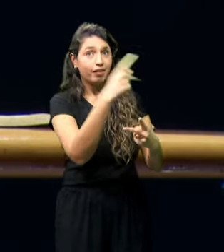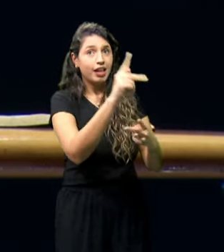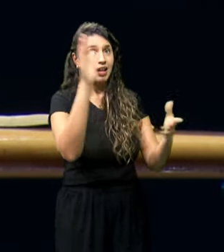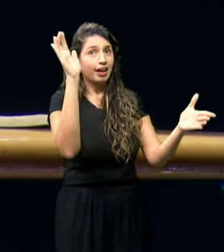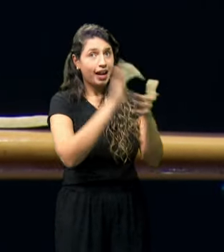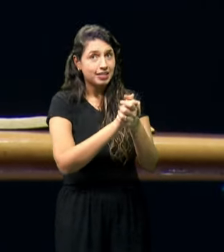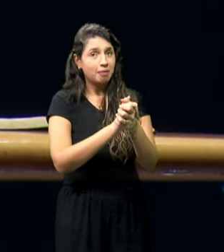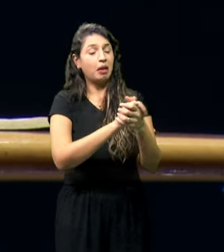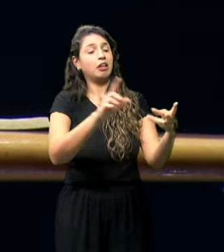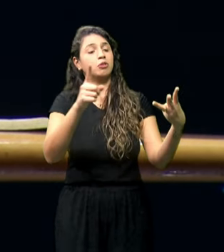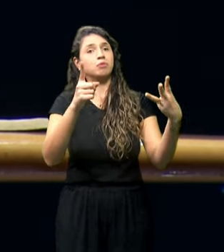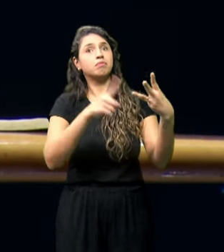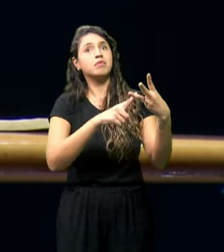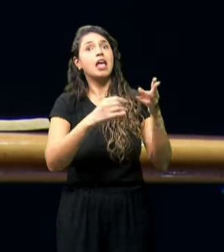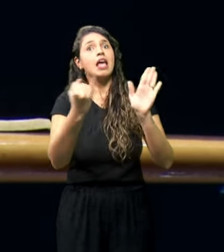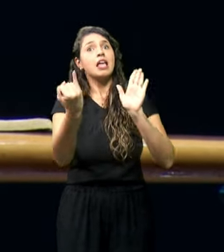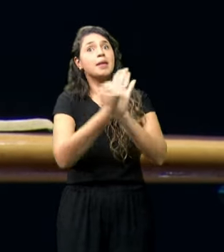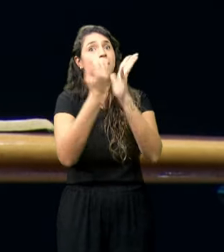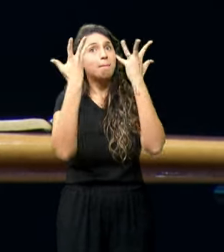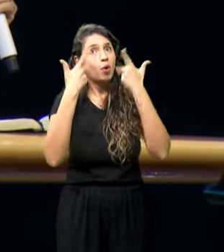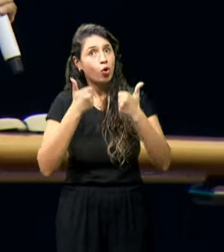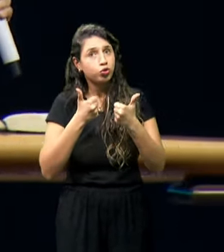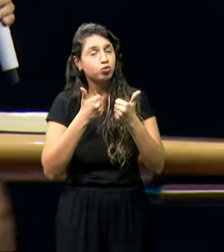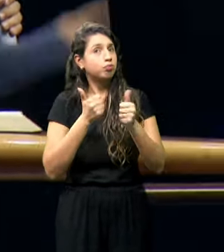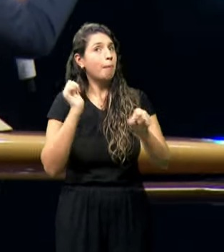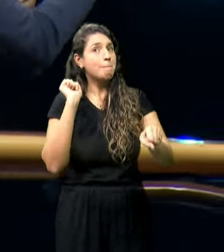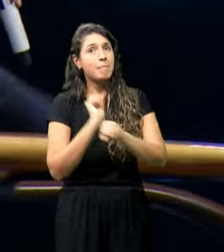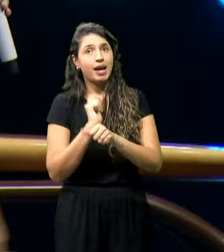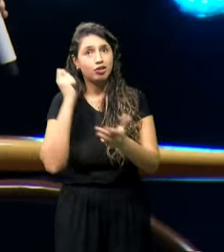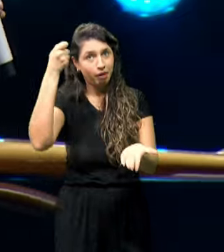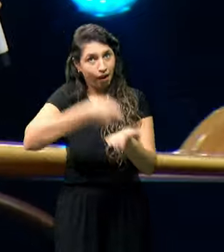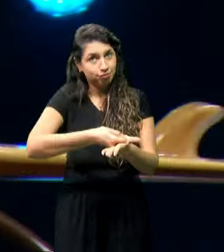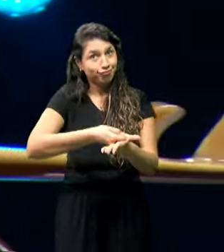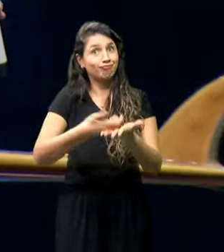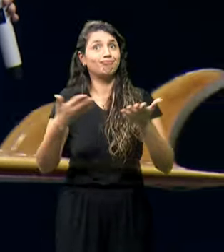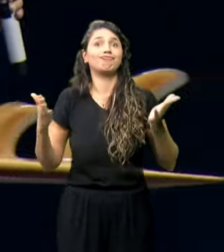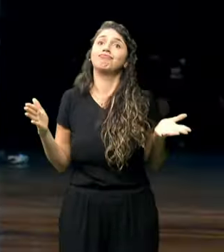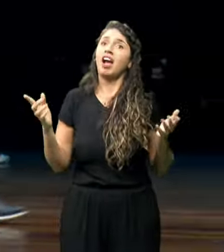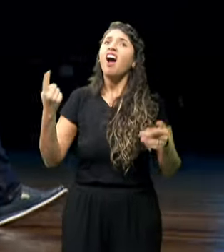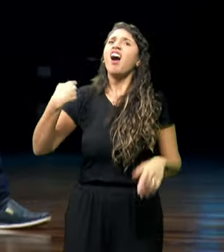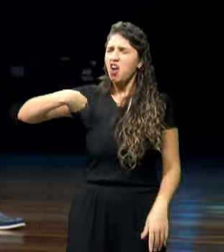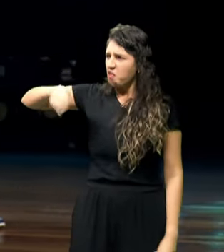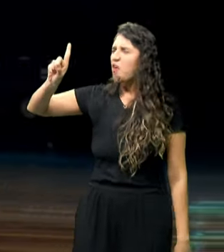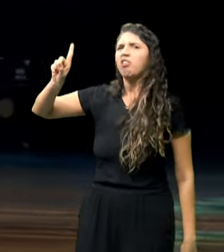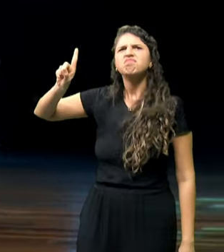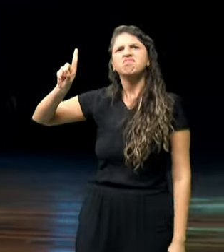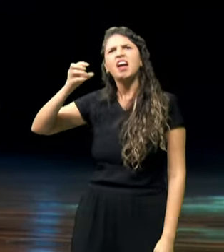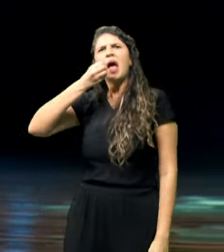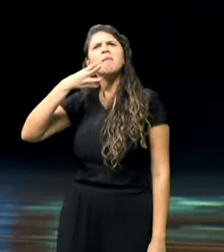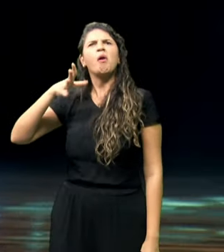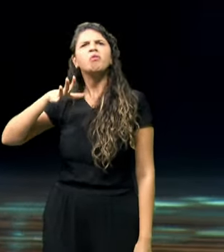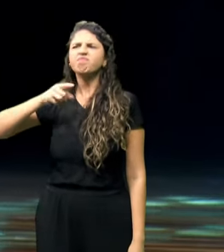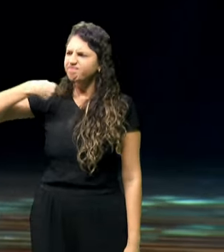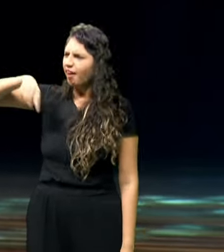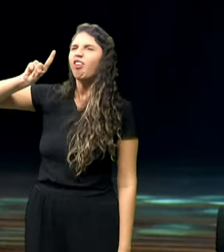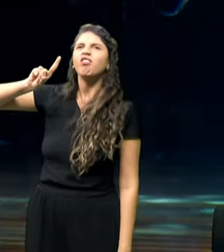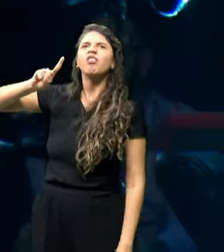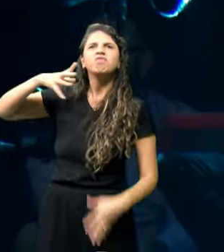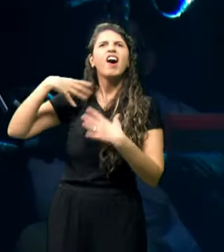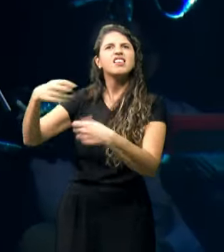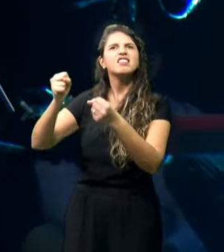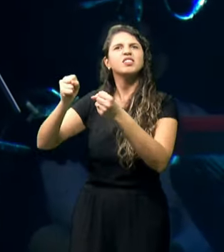renda, a família e o cara. Ele disse, valeu, vou nessa. Hã? Então, Davi, de